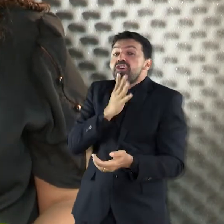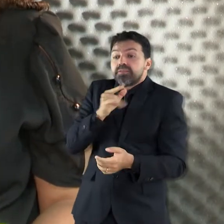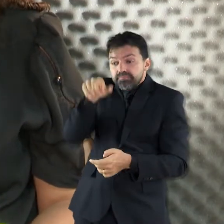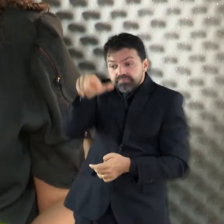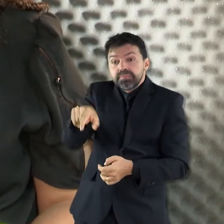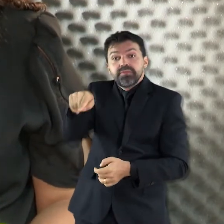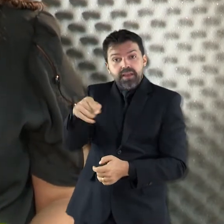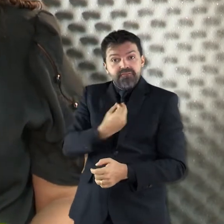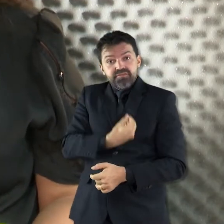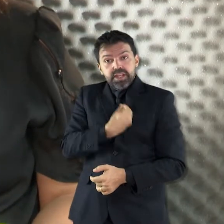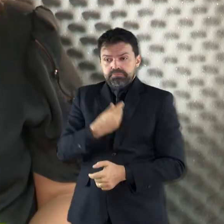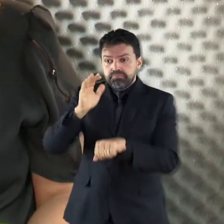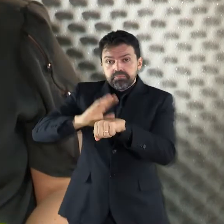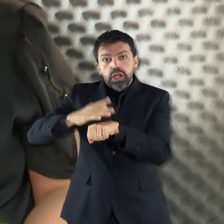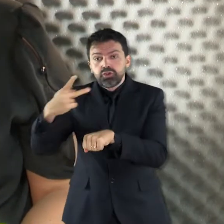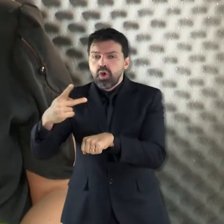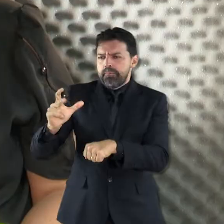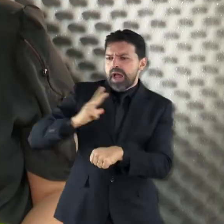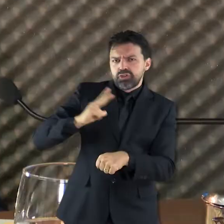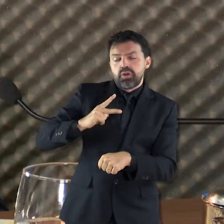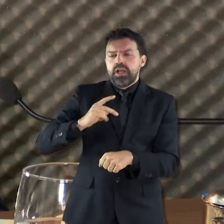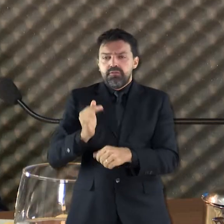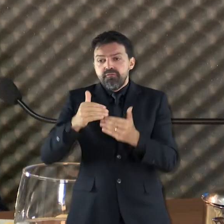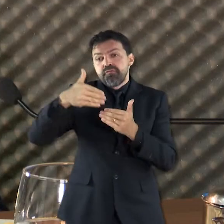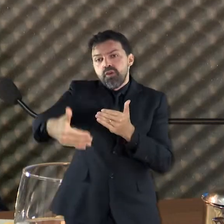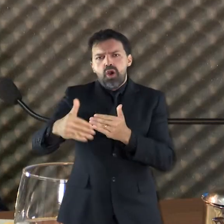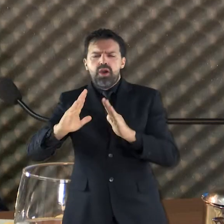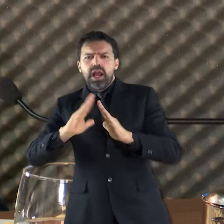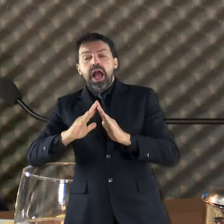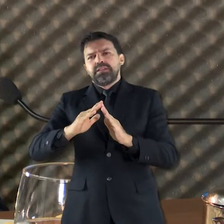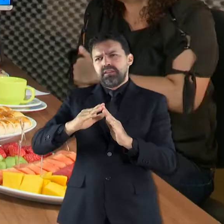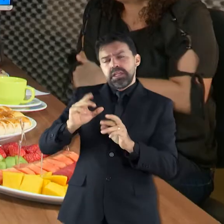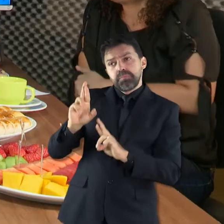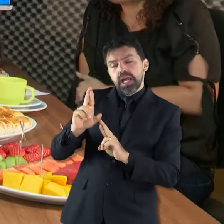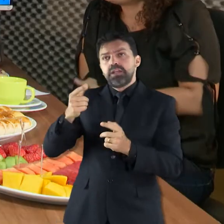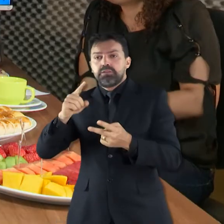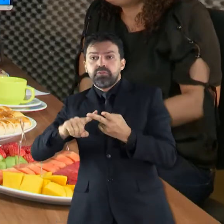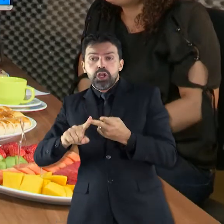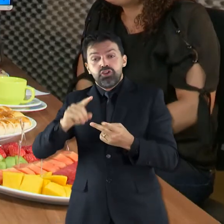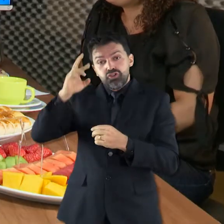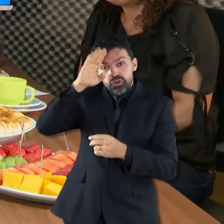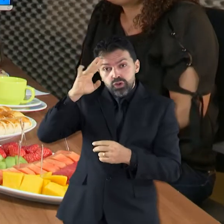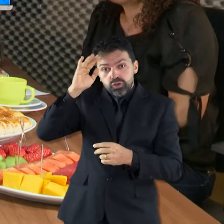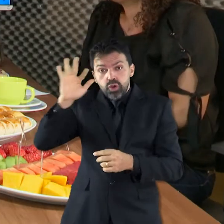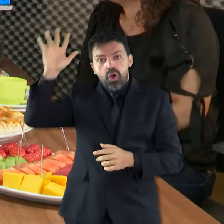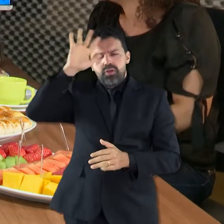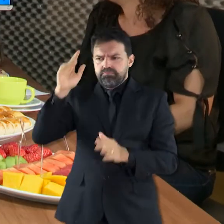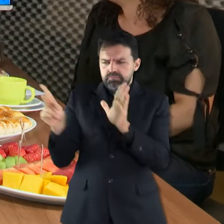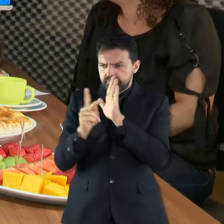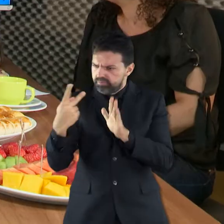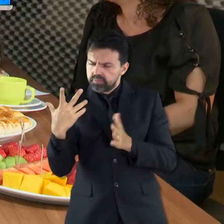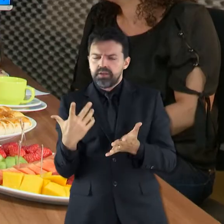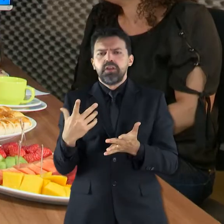né? Fora daqui, não só aqui, aqui também, né? Expectativas, sonhos. Então eu queria que o senhor falasse pra gente um pouquinho como é que